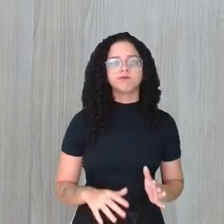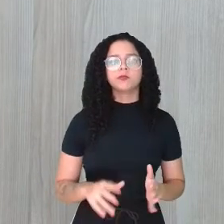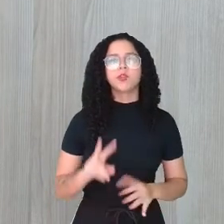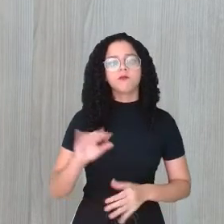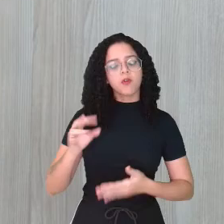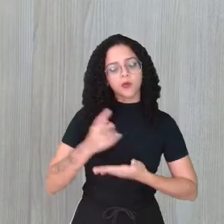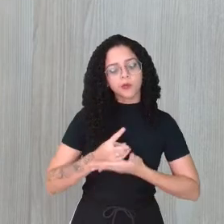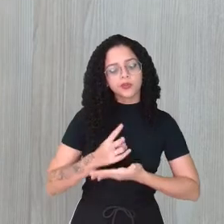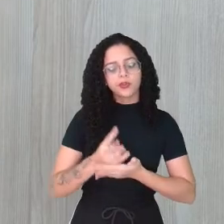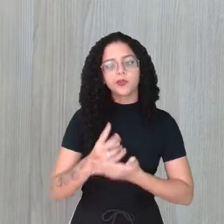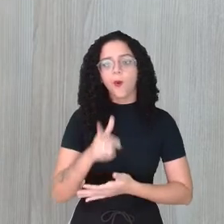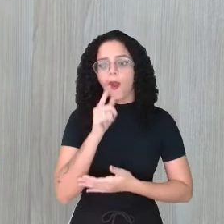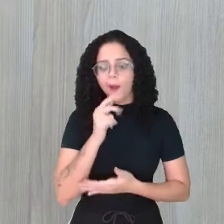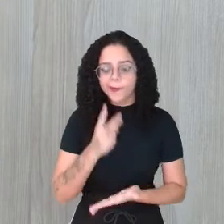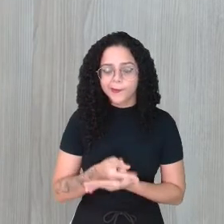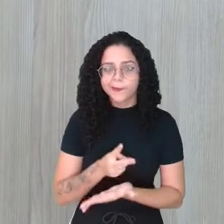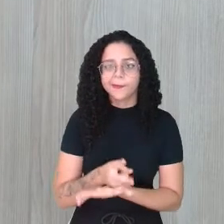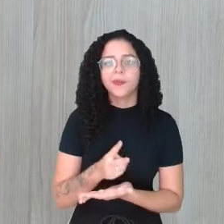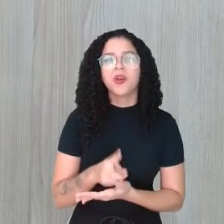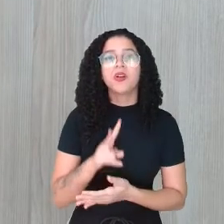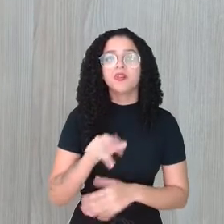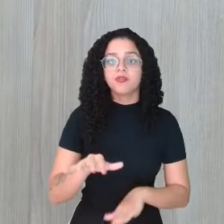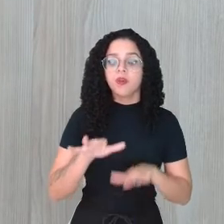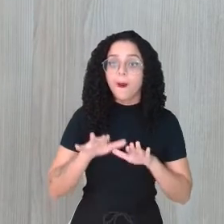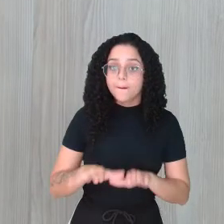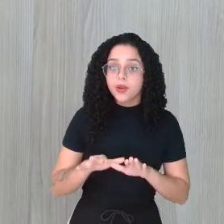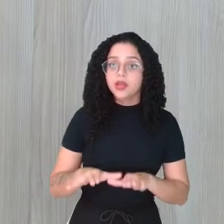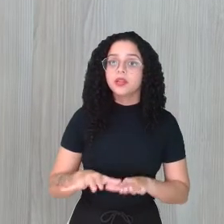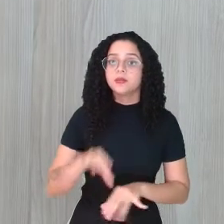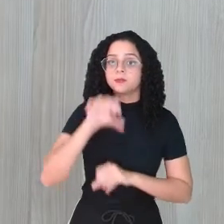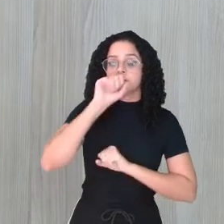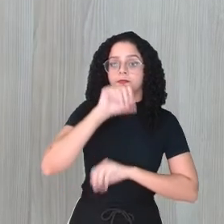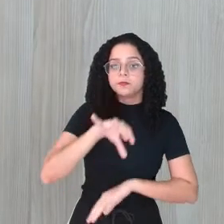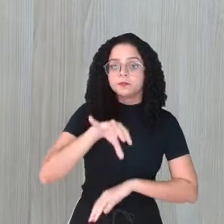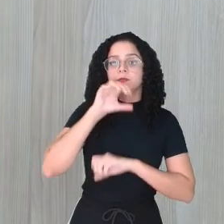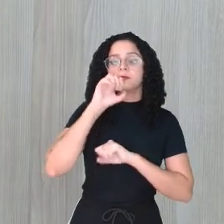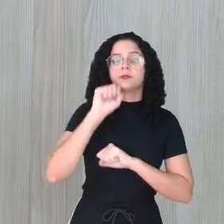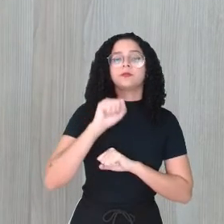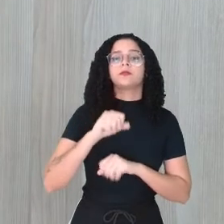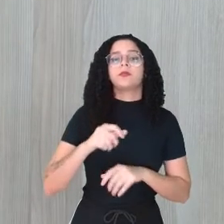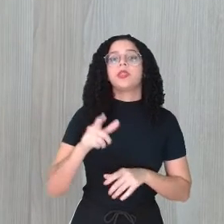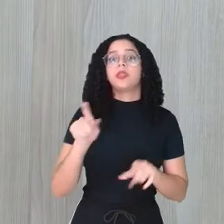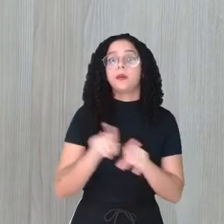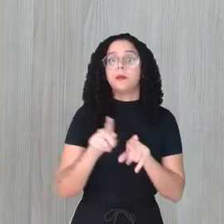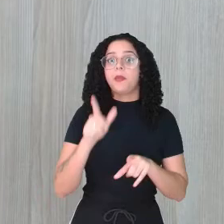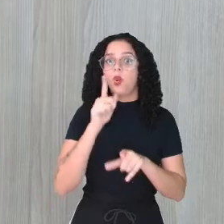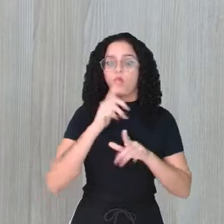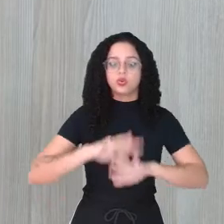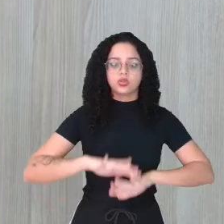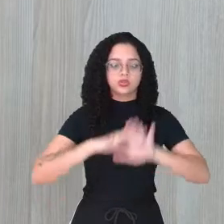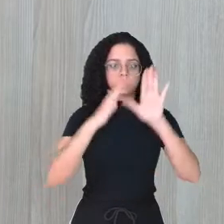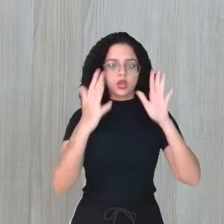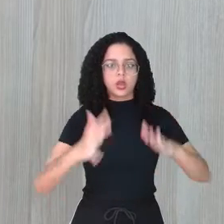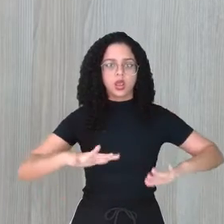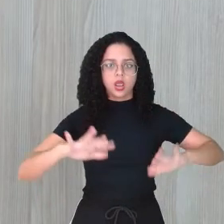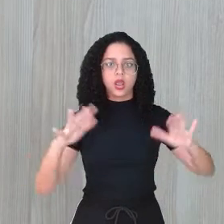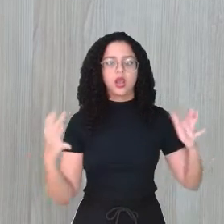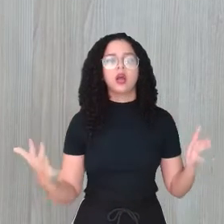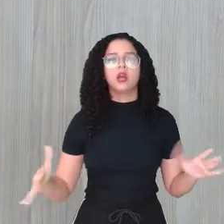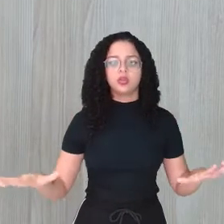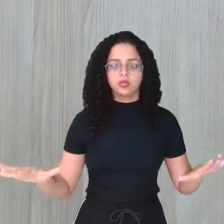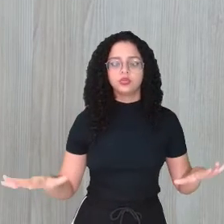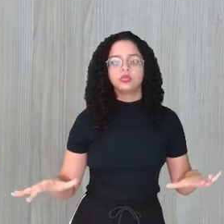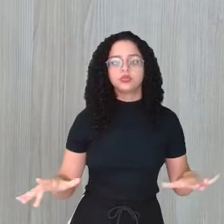manter a água da gente, que vão manter o nosso oxigênio, os oceanos aí trabalhando, botando oxigênio